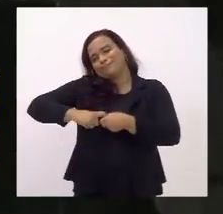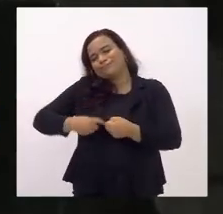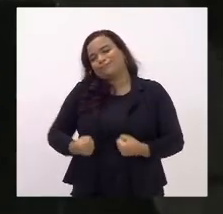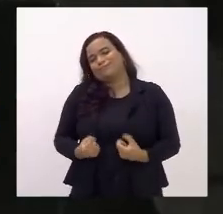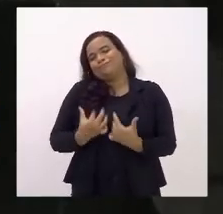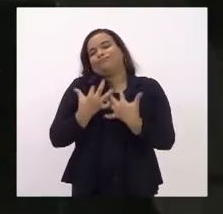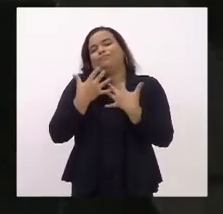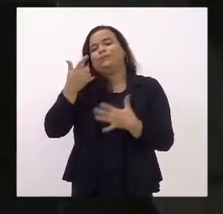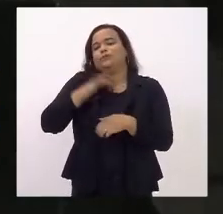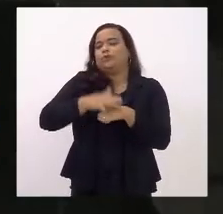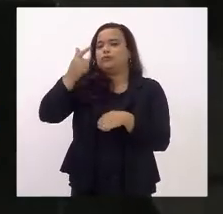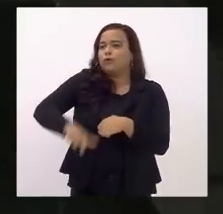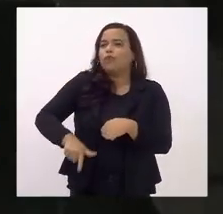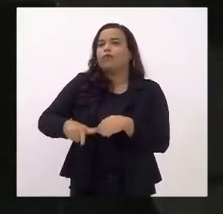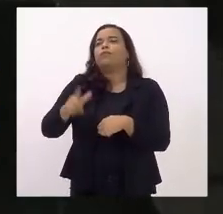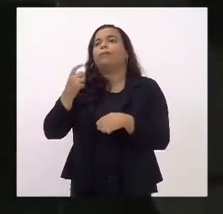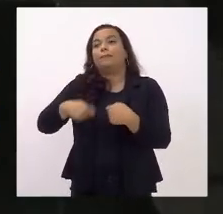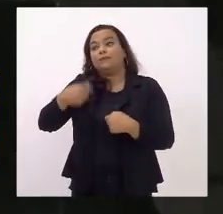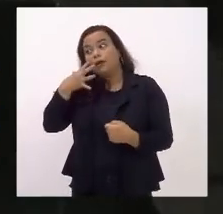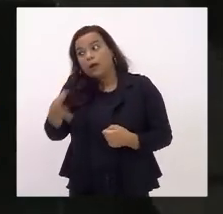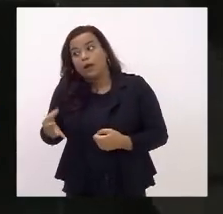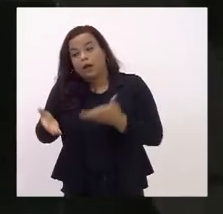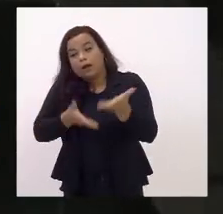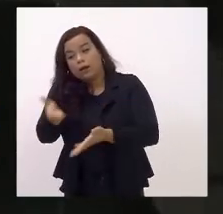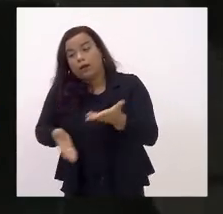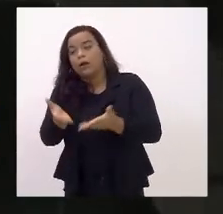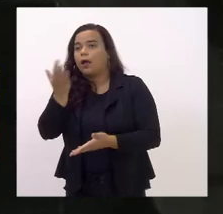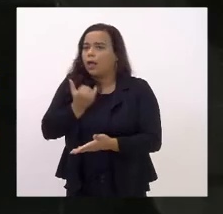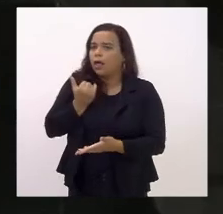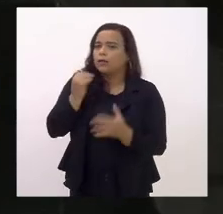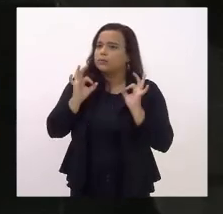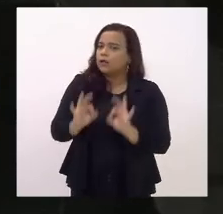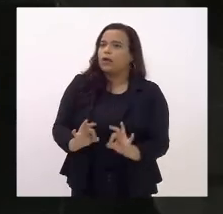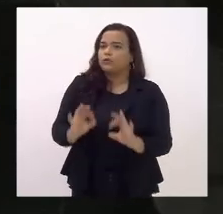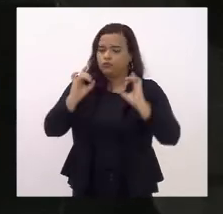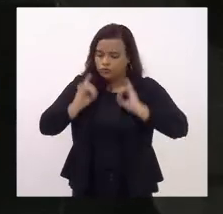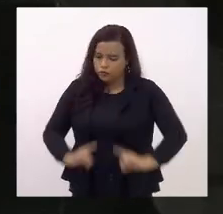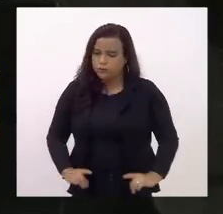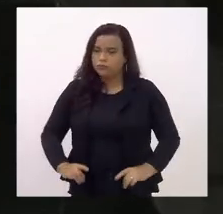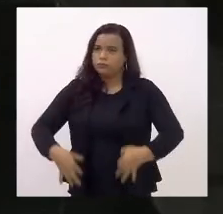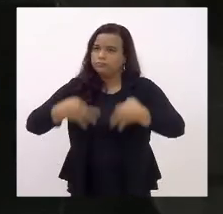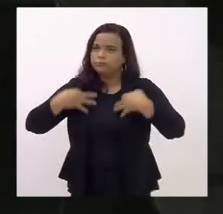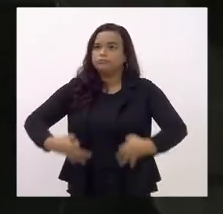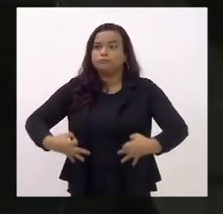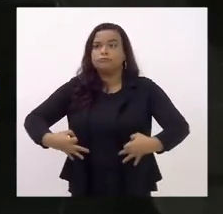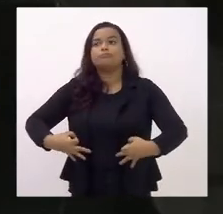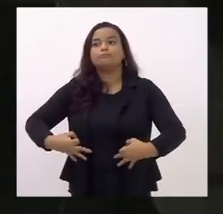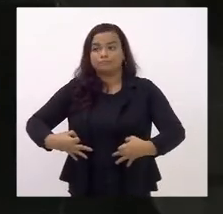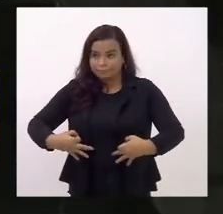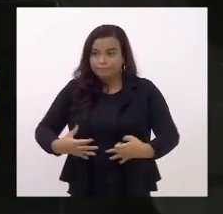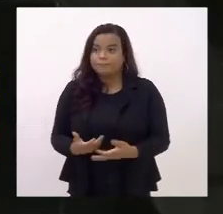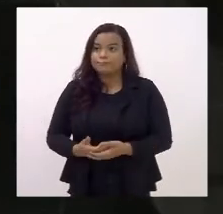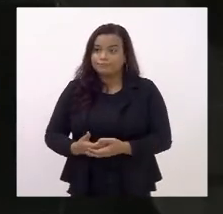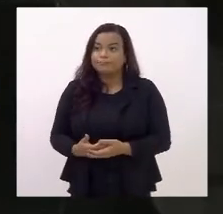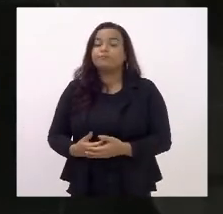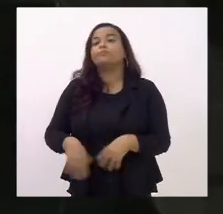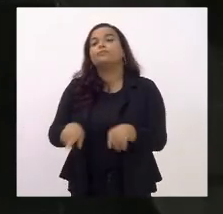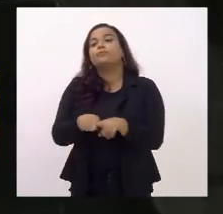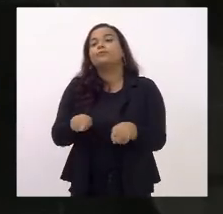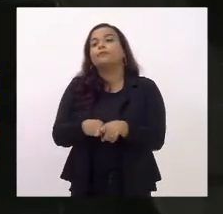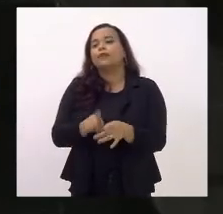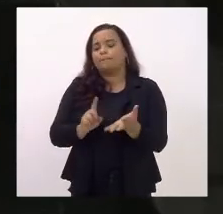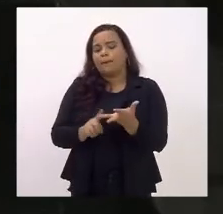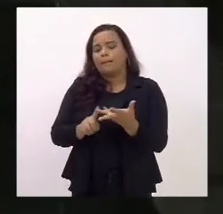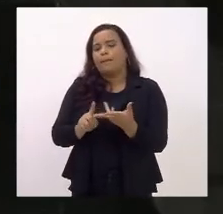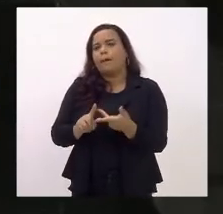garantia da alimentação, de garantia de condições dignas de vivência no cotidiano, e sem falar dos